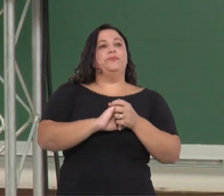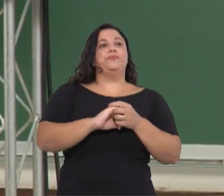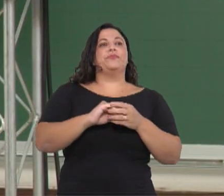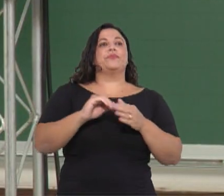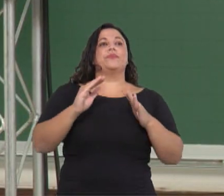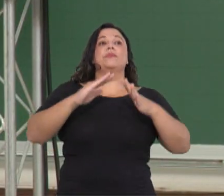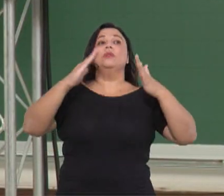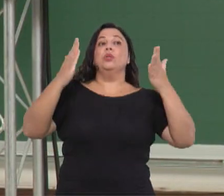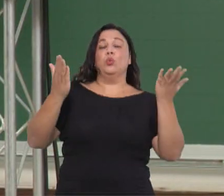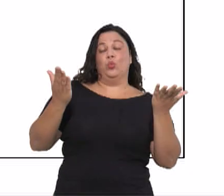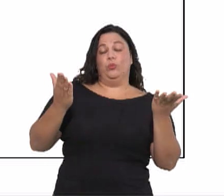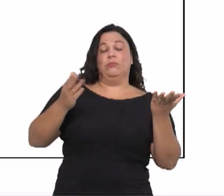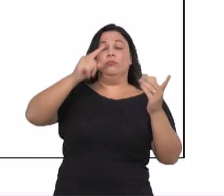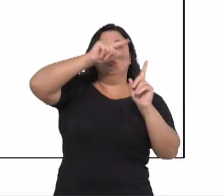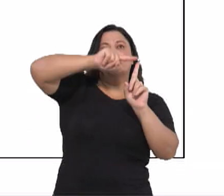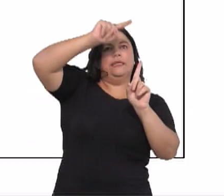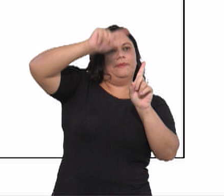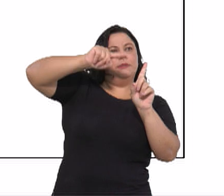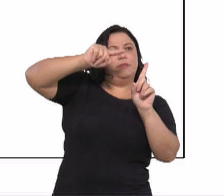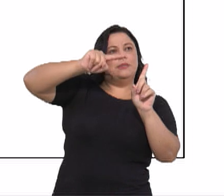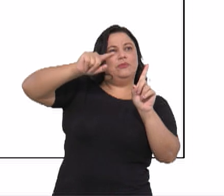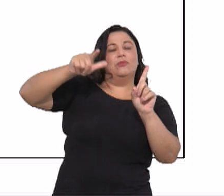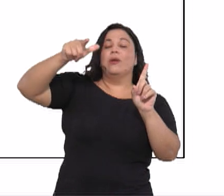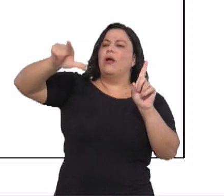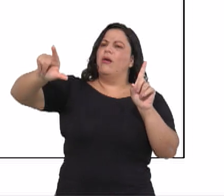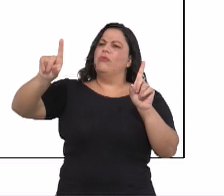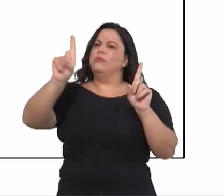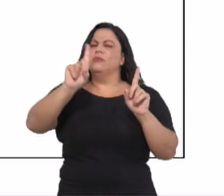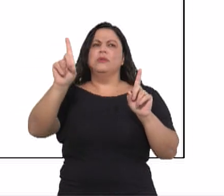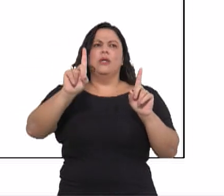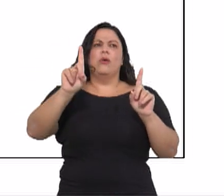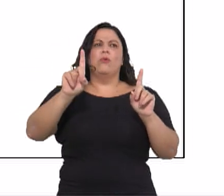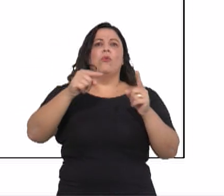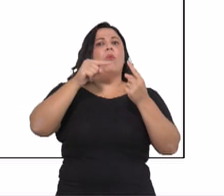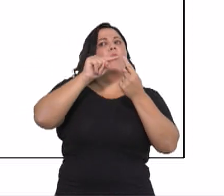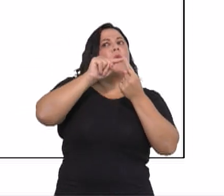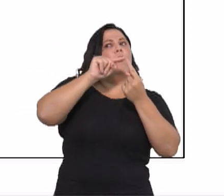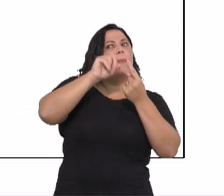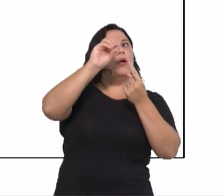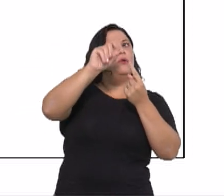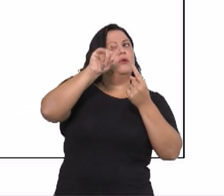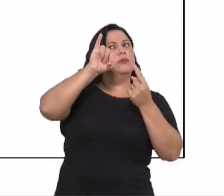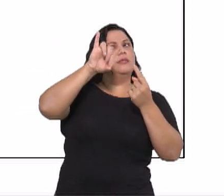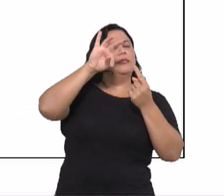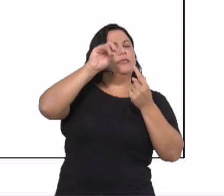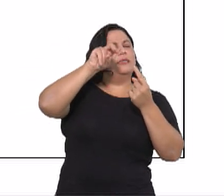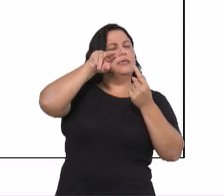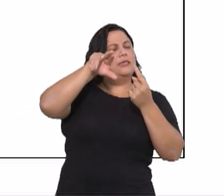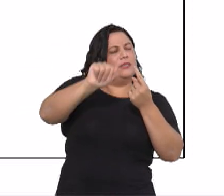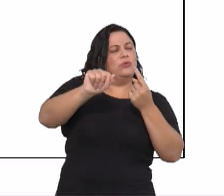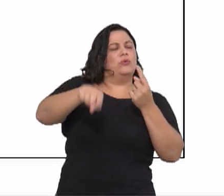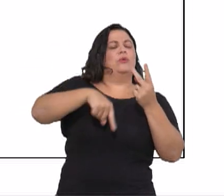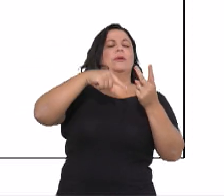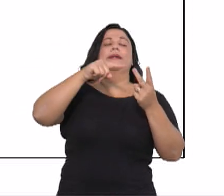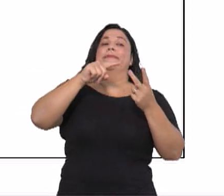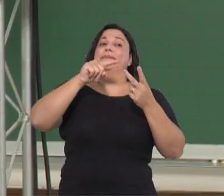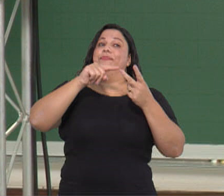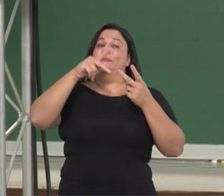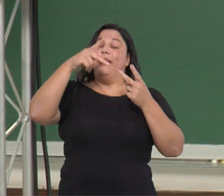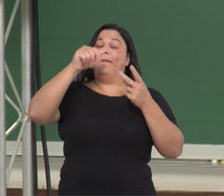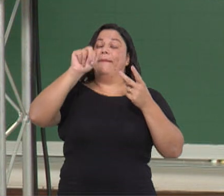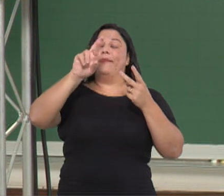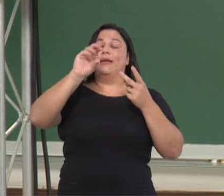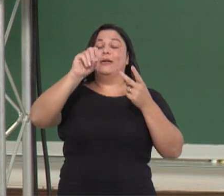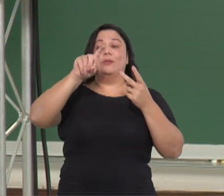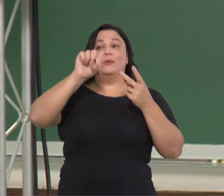Quando uma recebe o acento, a outra não vai receber. Uma o quê? Uma oxítona e uma paroxítona. Tenho aqui